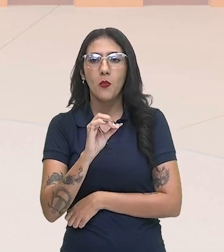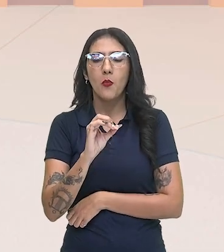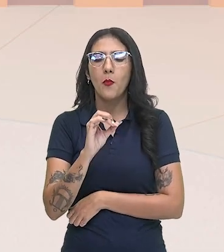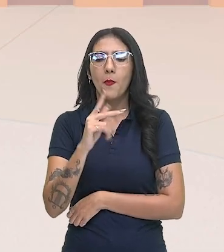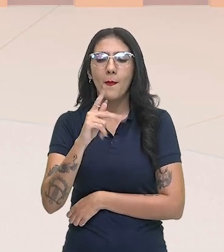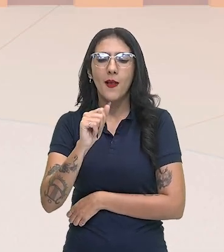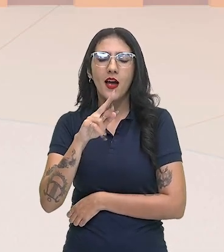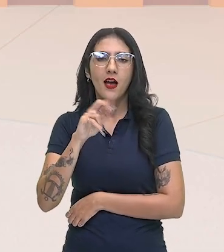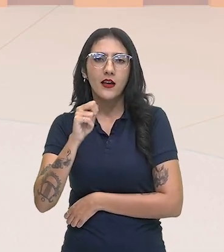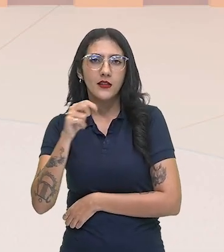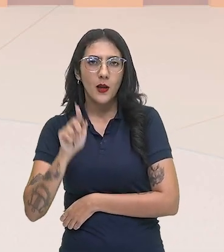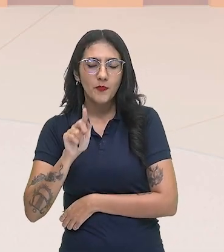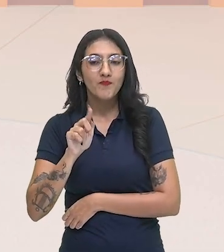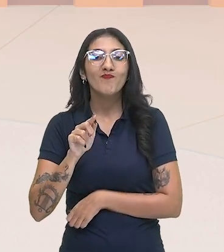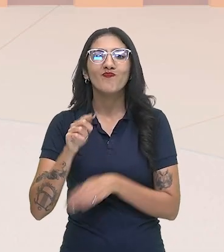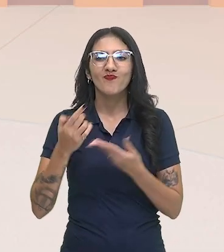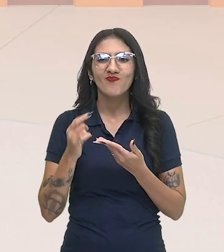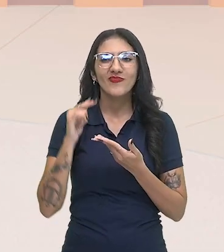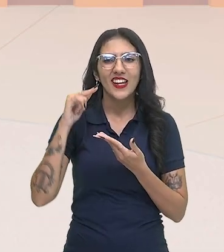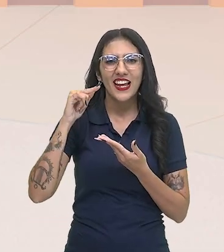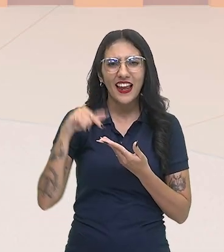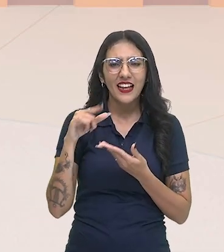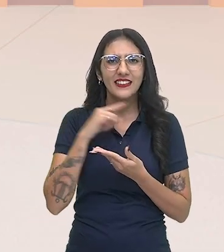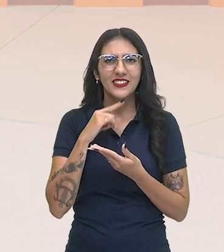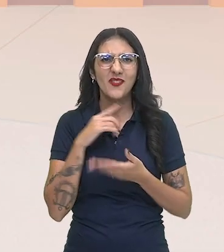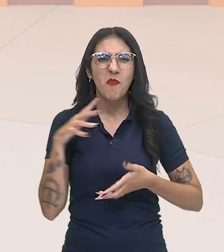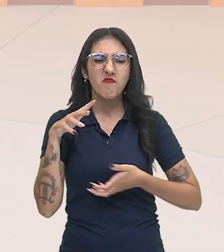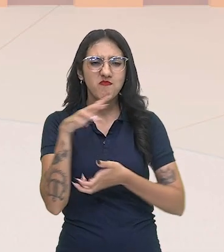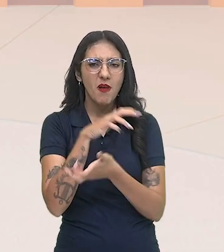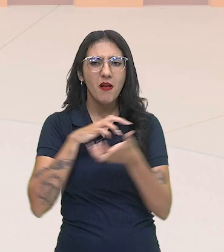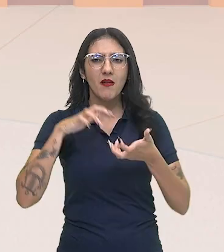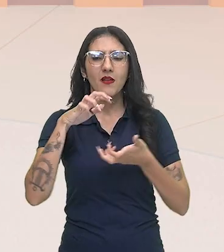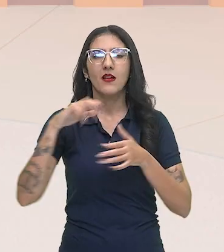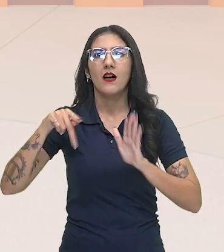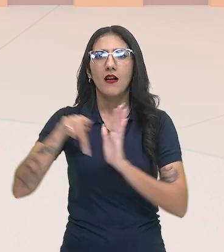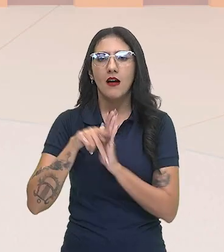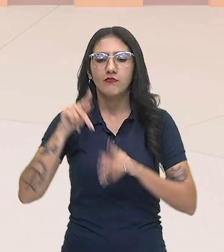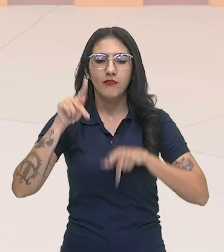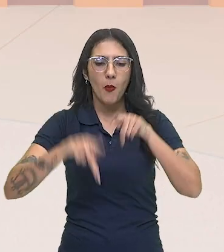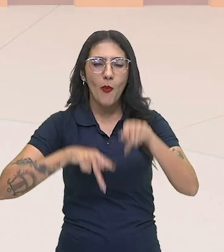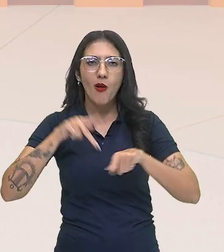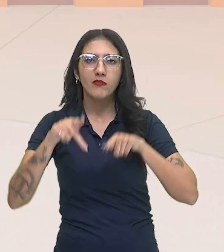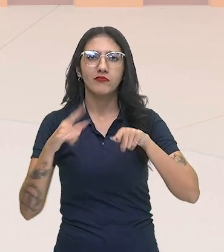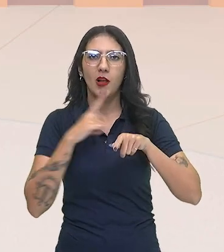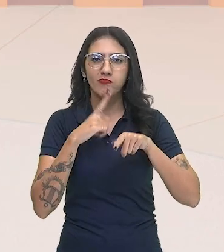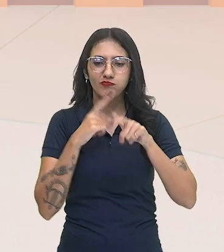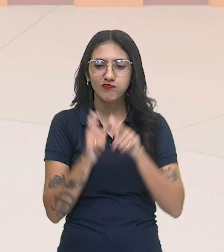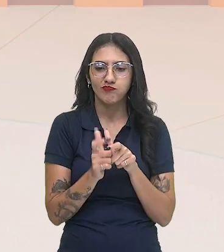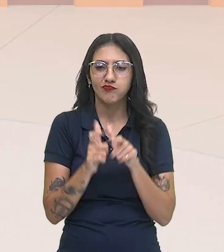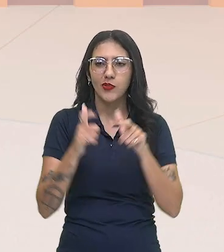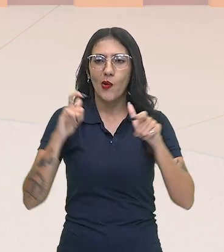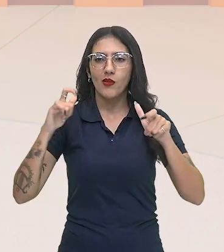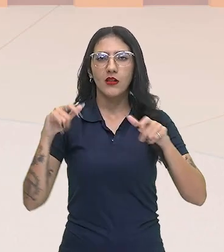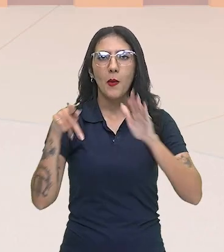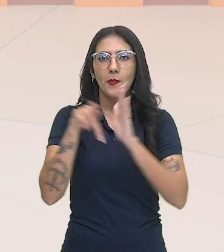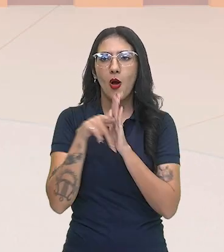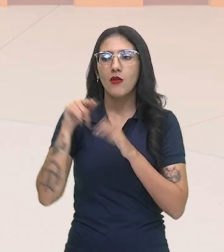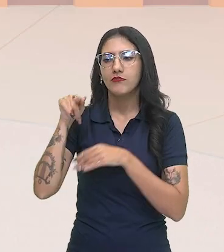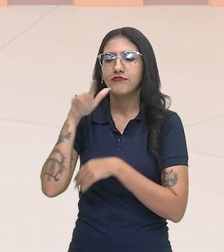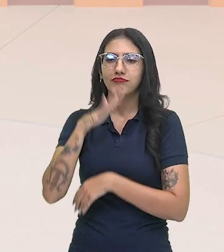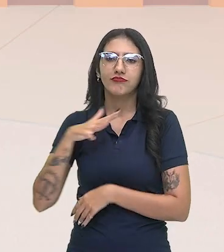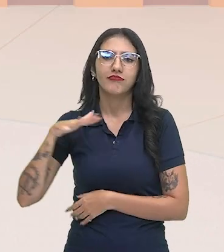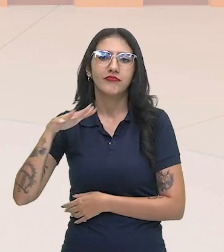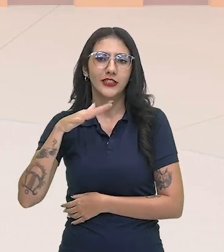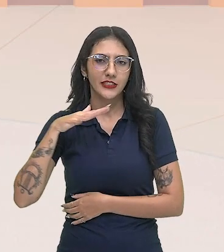uma grande, mas grande rebelião popular que eclodiu na província do